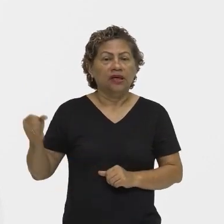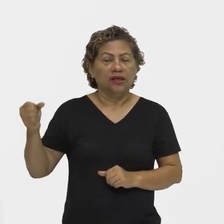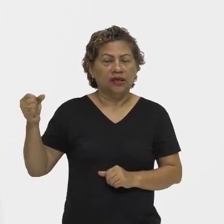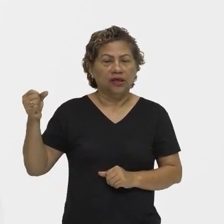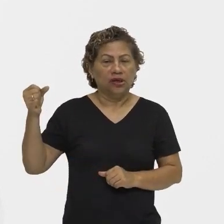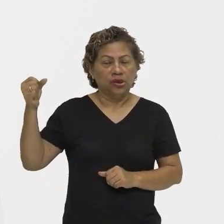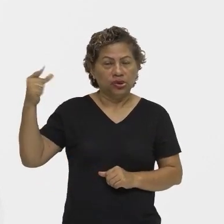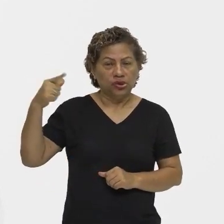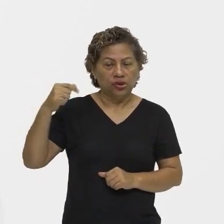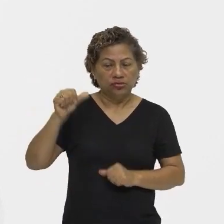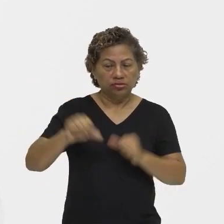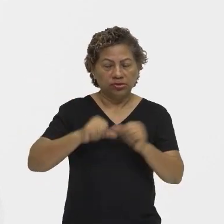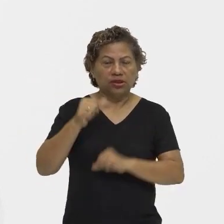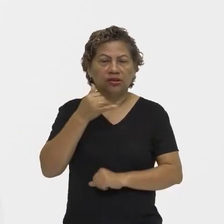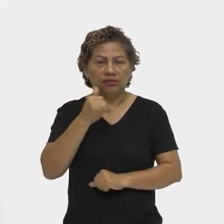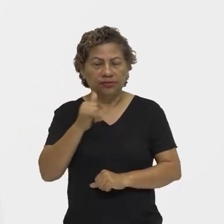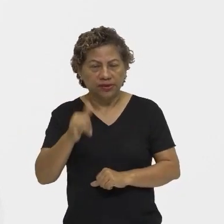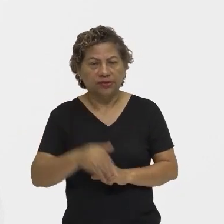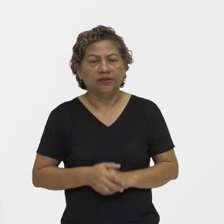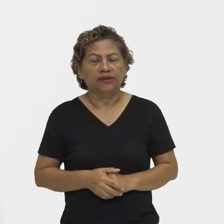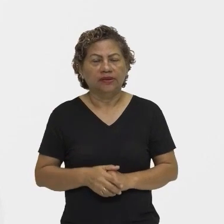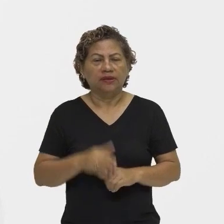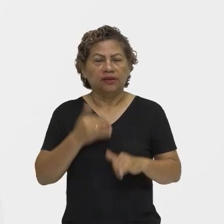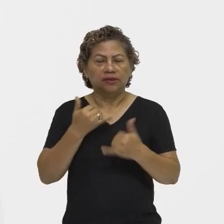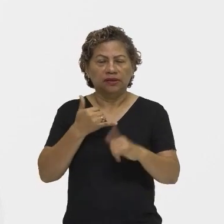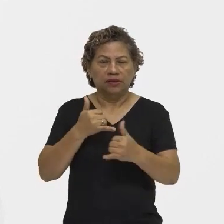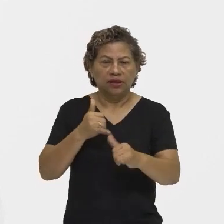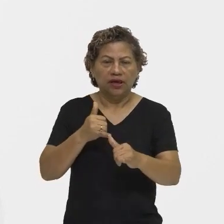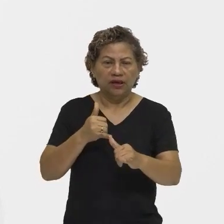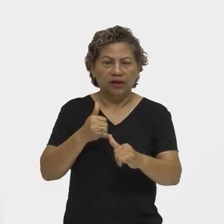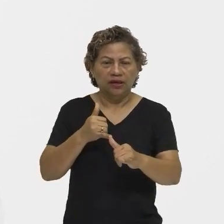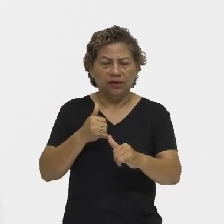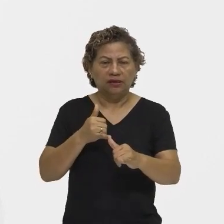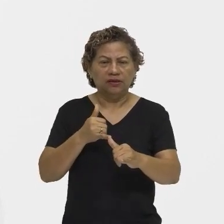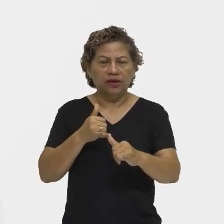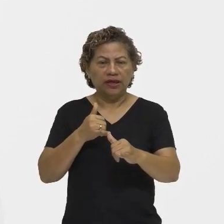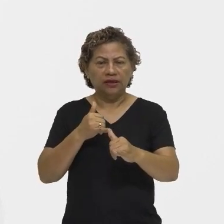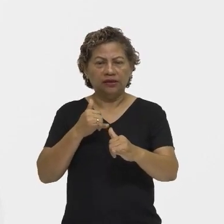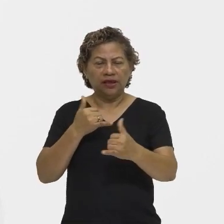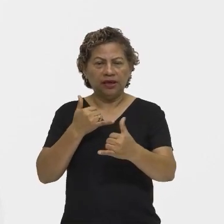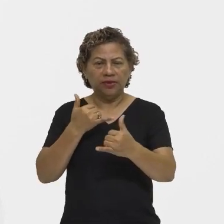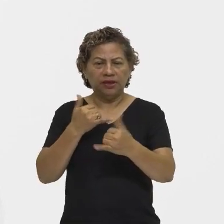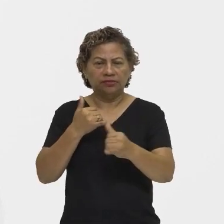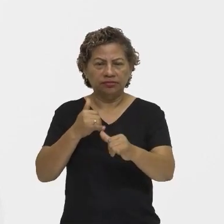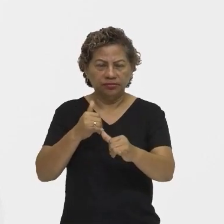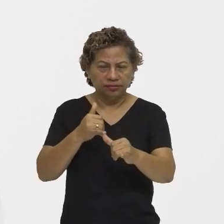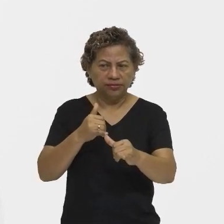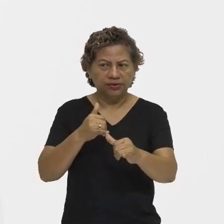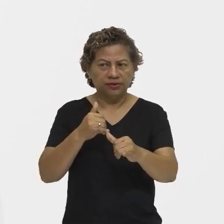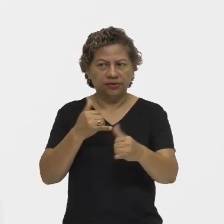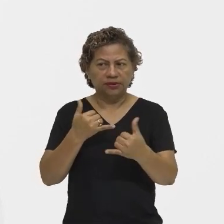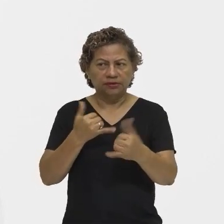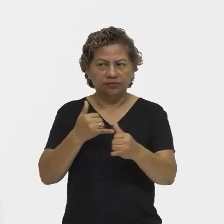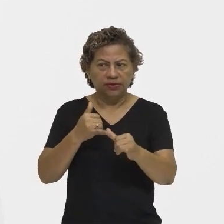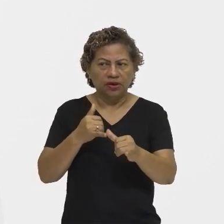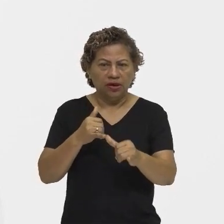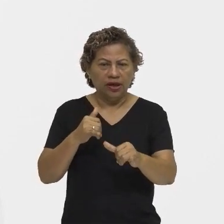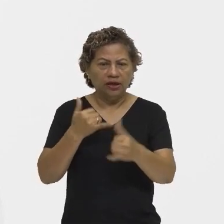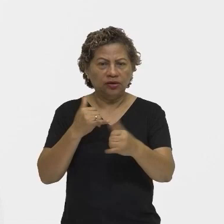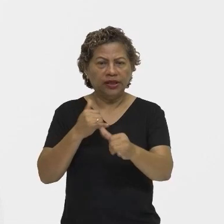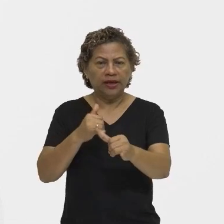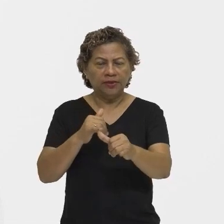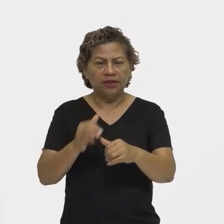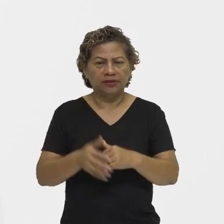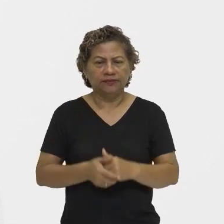elétrica, energia heliotérmica e arquitetura solar. A energia solar é considerada uma fonte